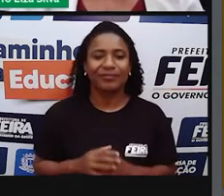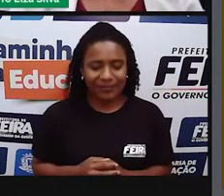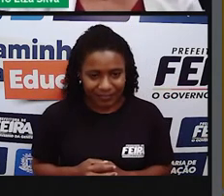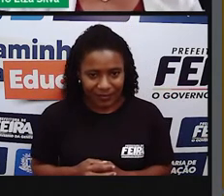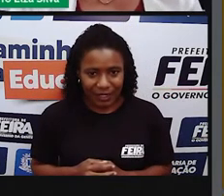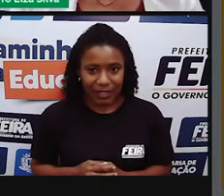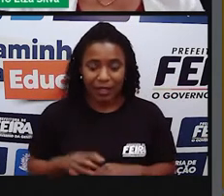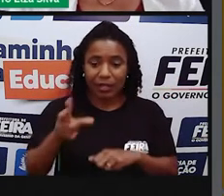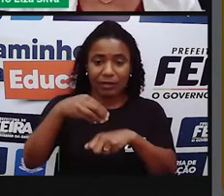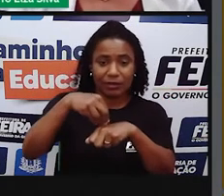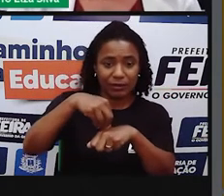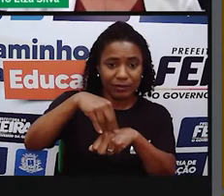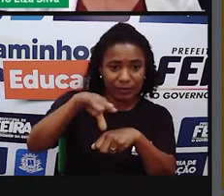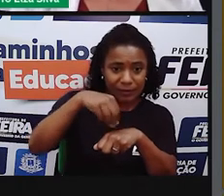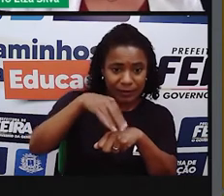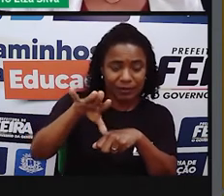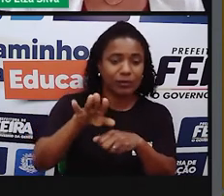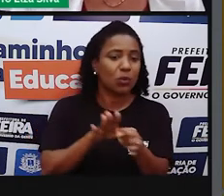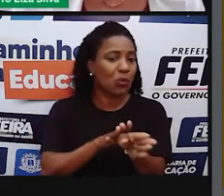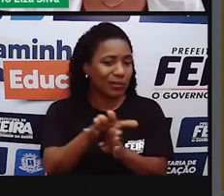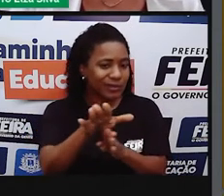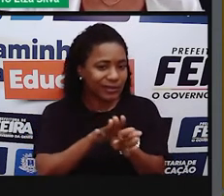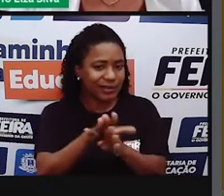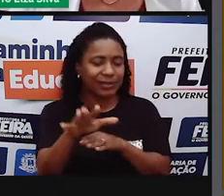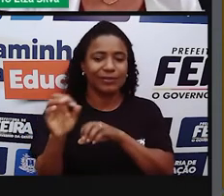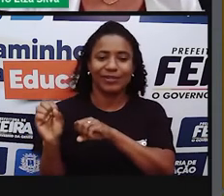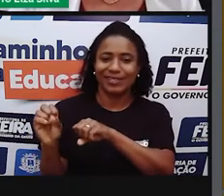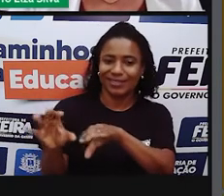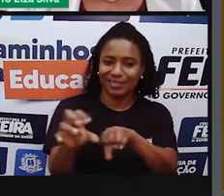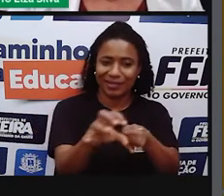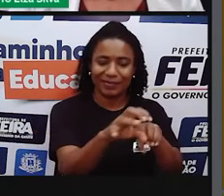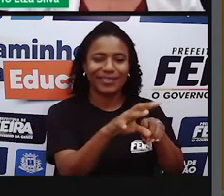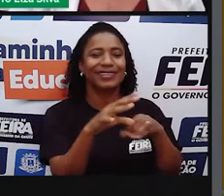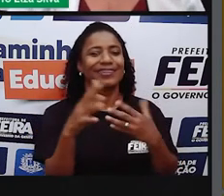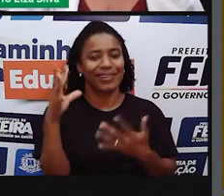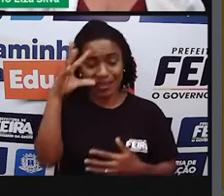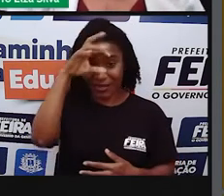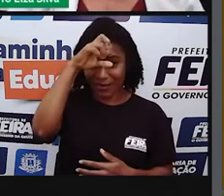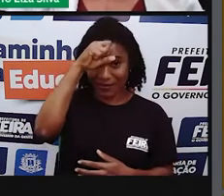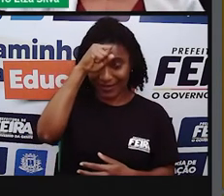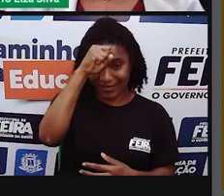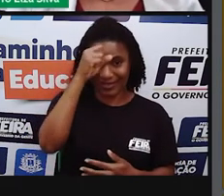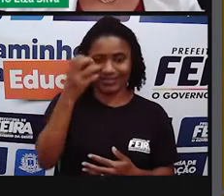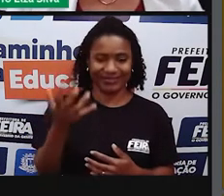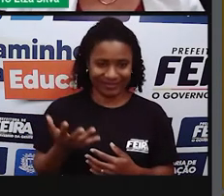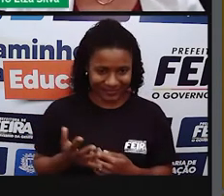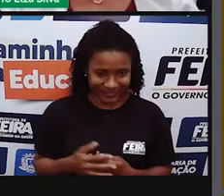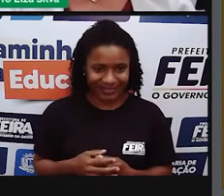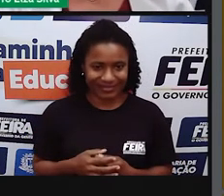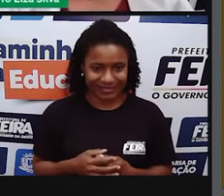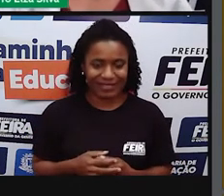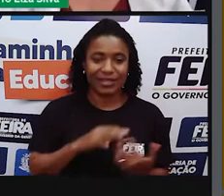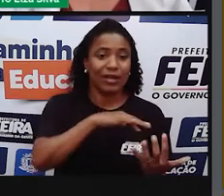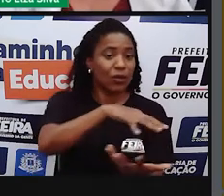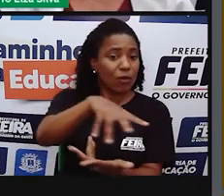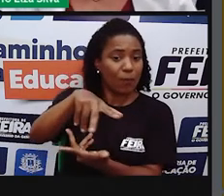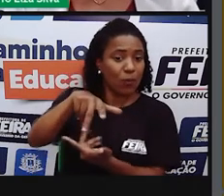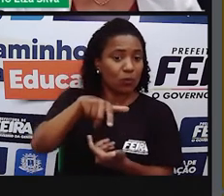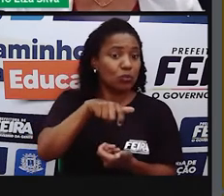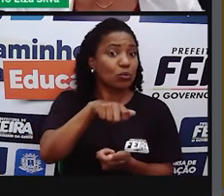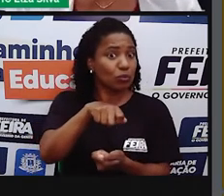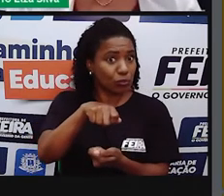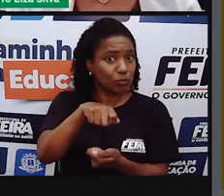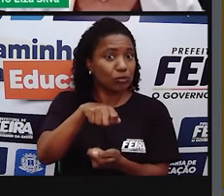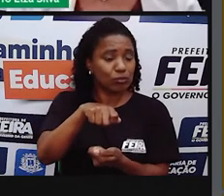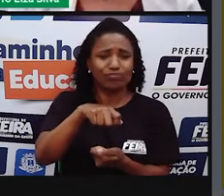ensinamentos, conselhos, lições de vida. E eles são usados no mundo todo. Inclusive,